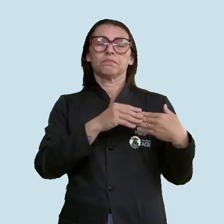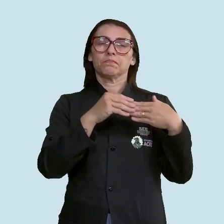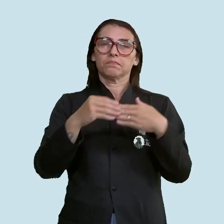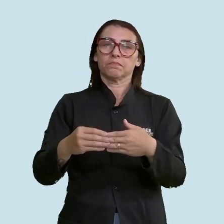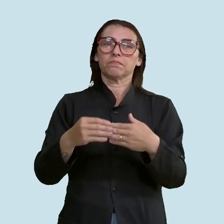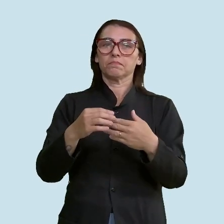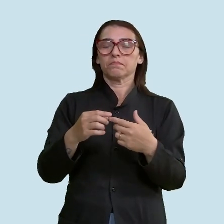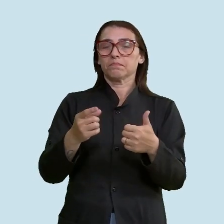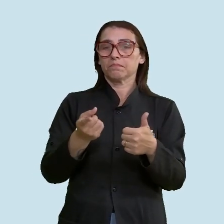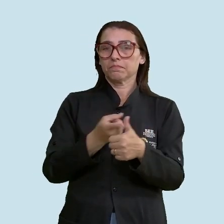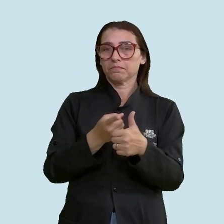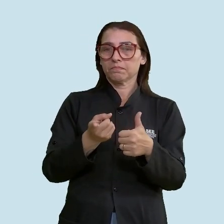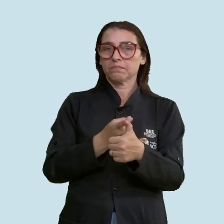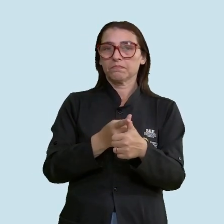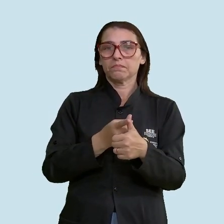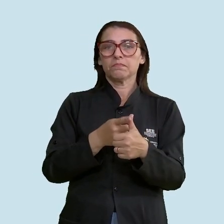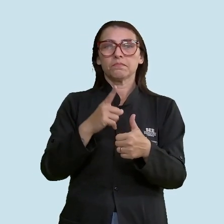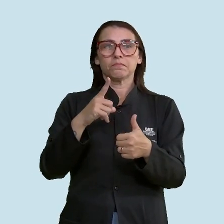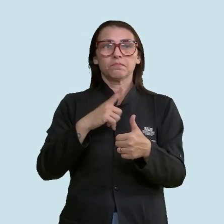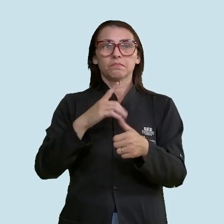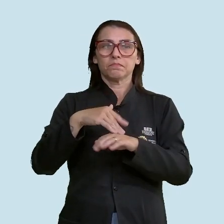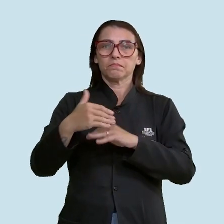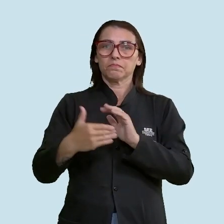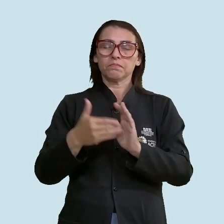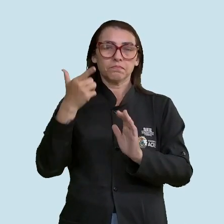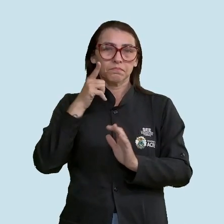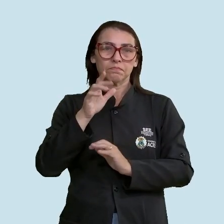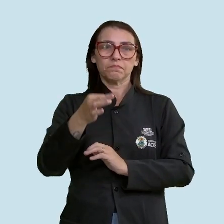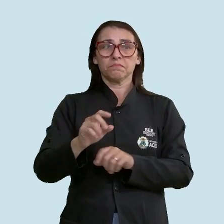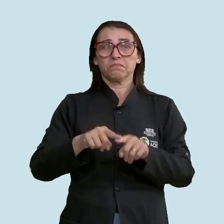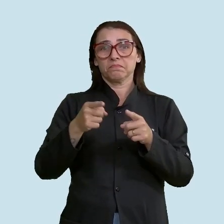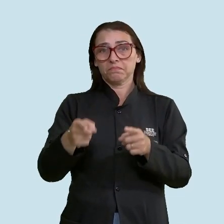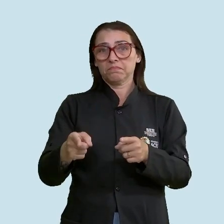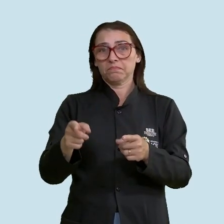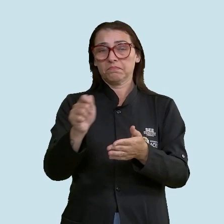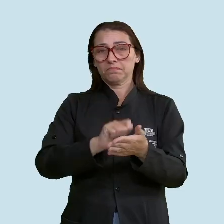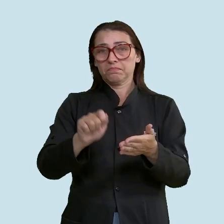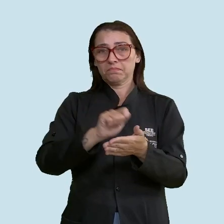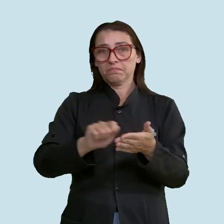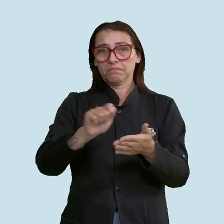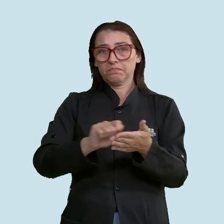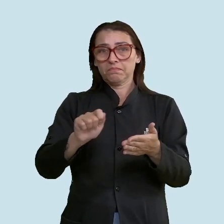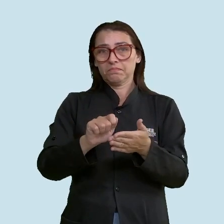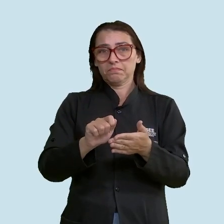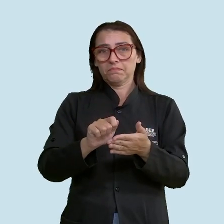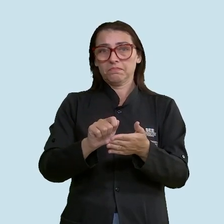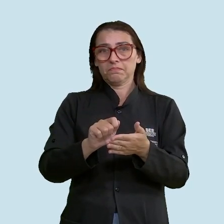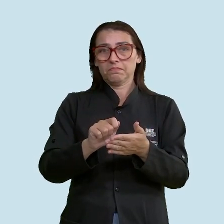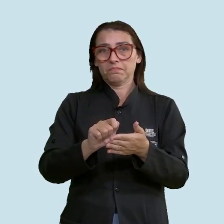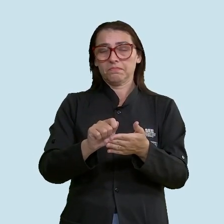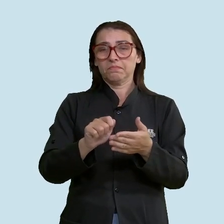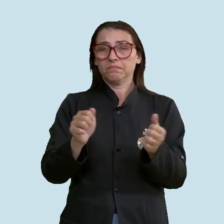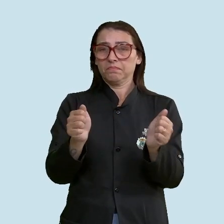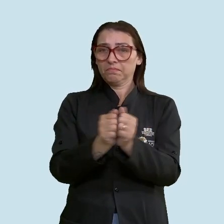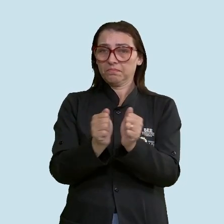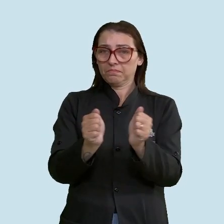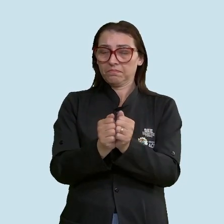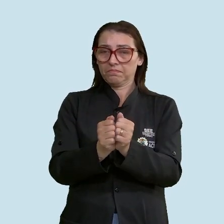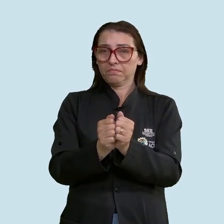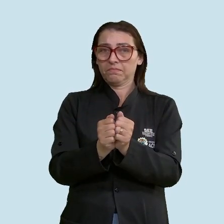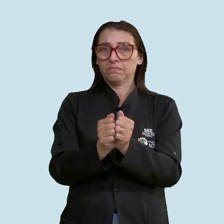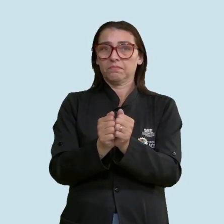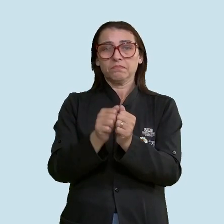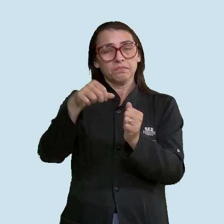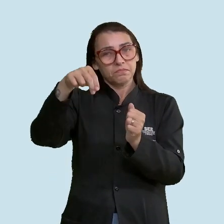o primeiro meme, a gente tinha tudo para dar certo, mas você escreve com certeza emendado aí com N,